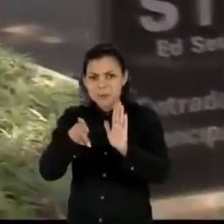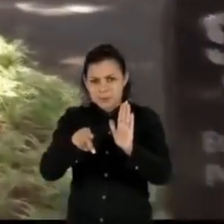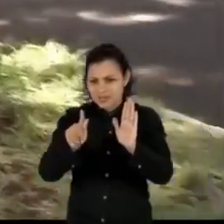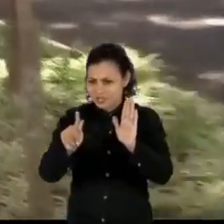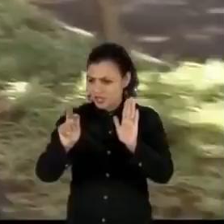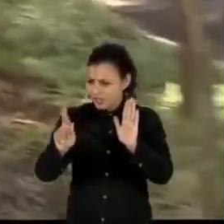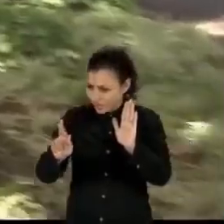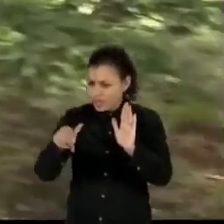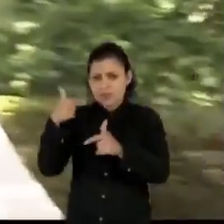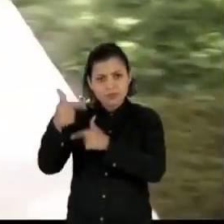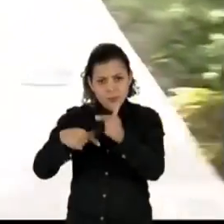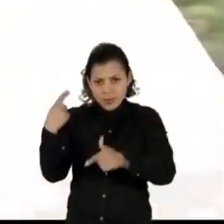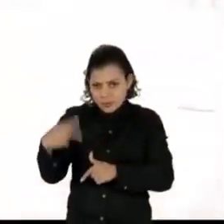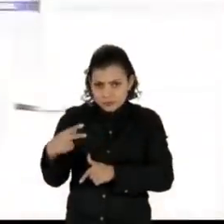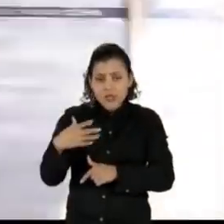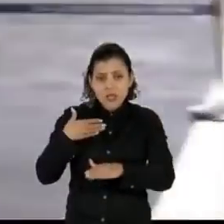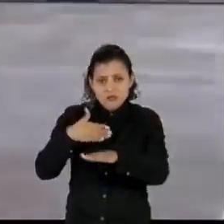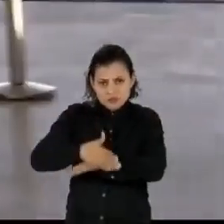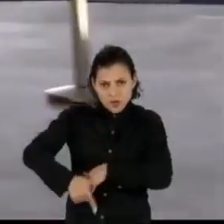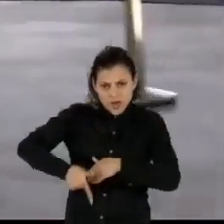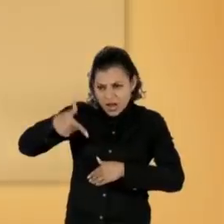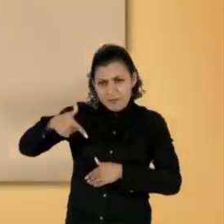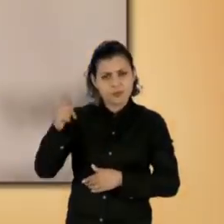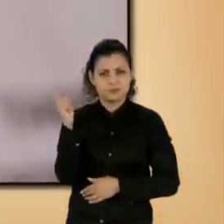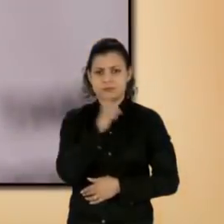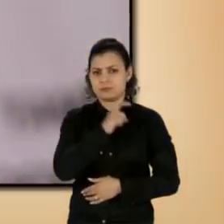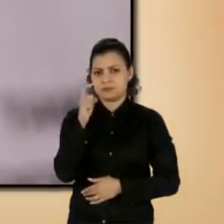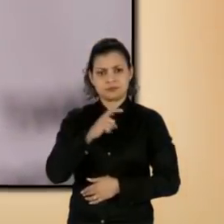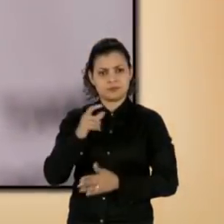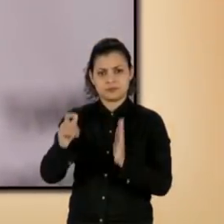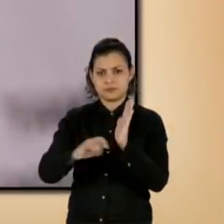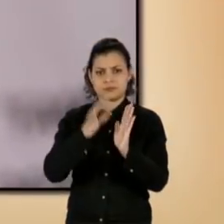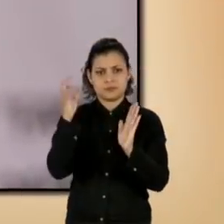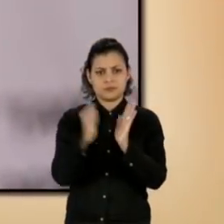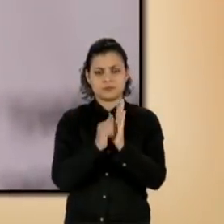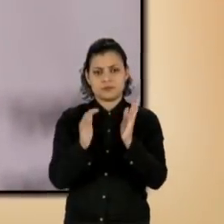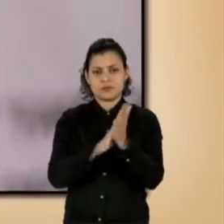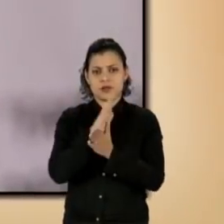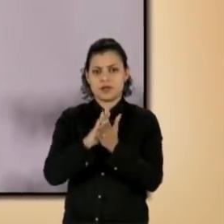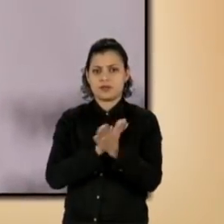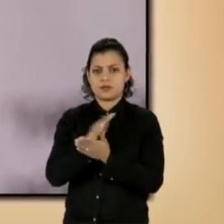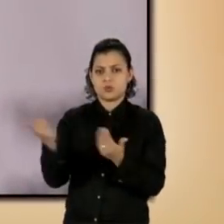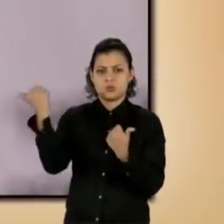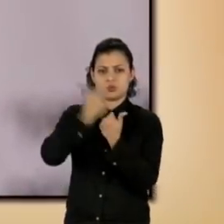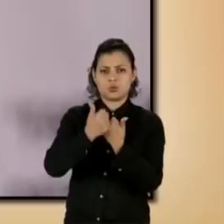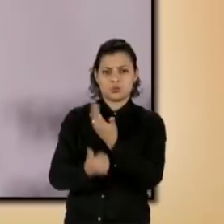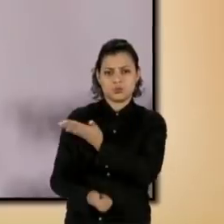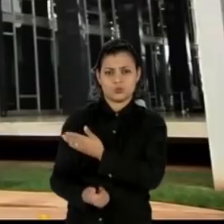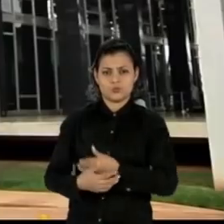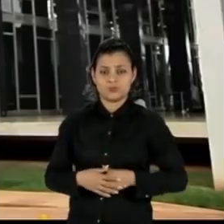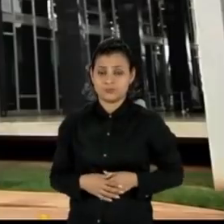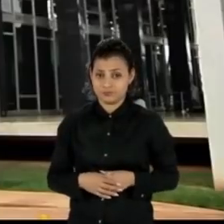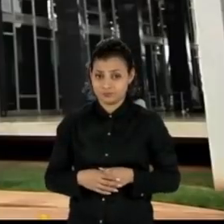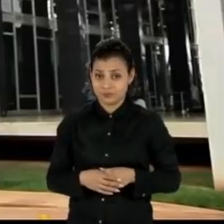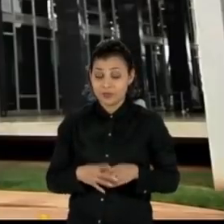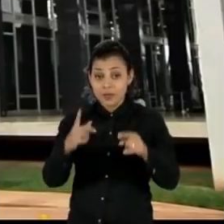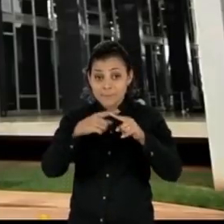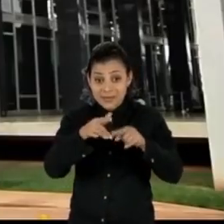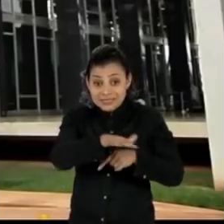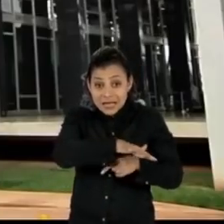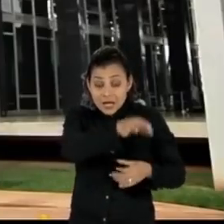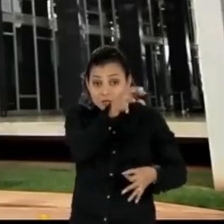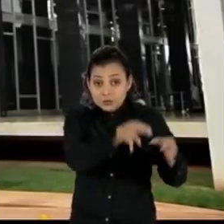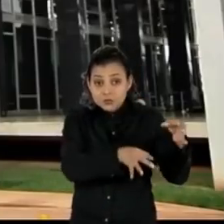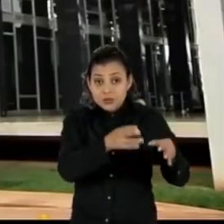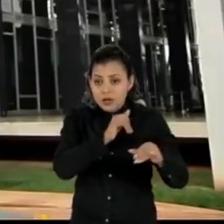da pgr nesse dia em que já não disse ter ido armado ao supremo não foi ele sim o subprocurador bonifácio de andrada autoridades